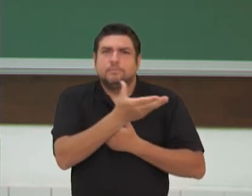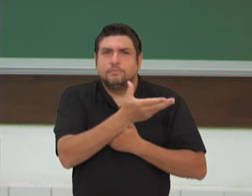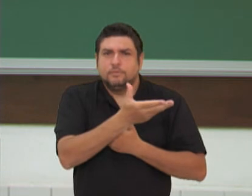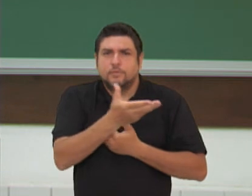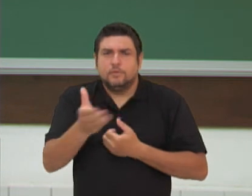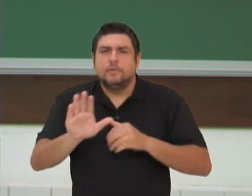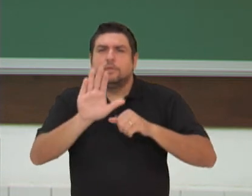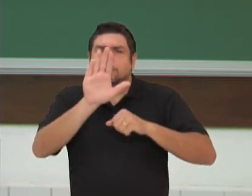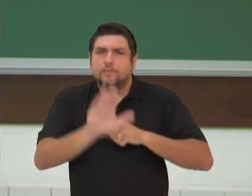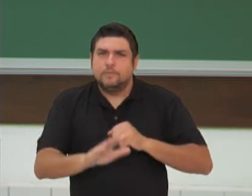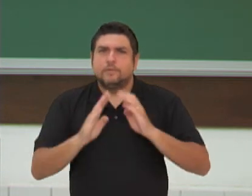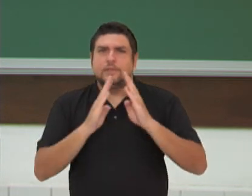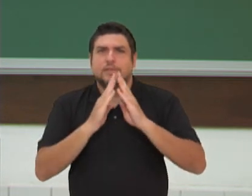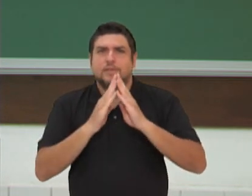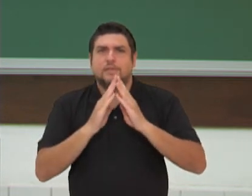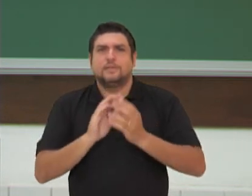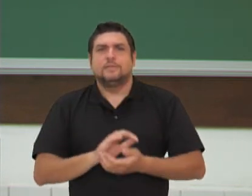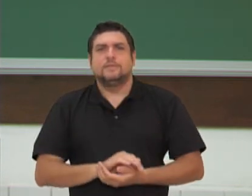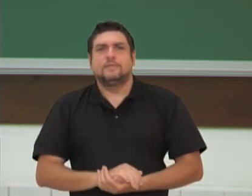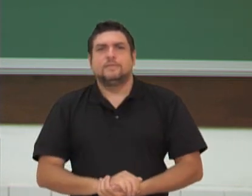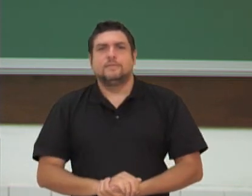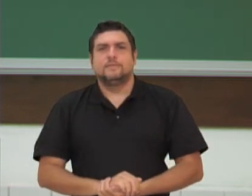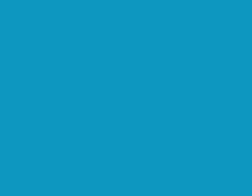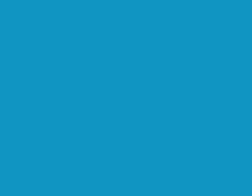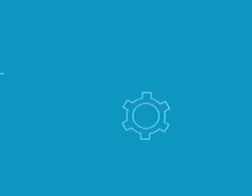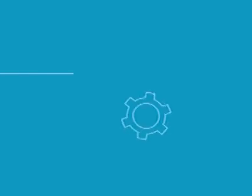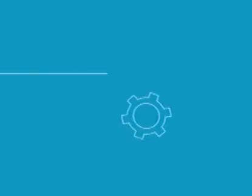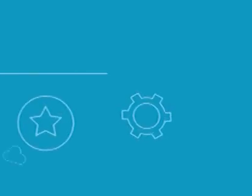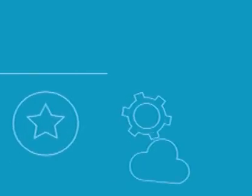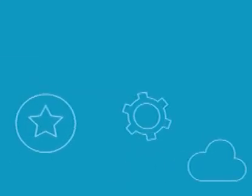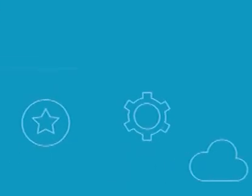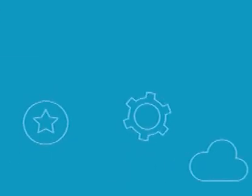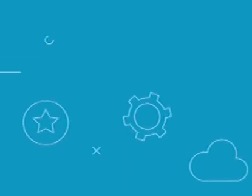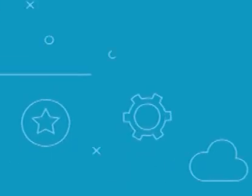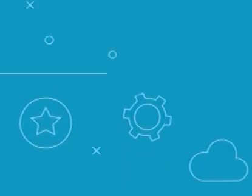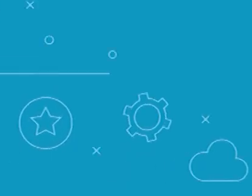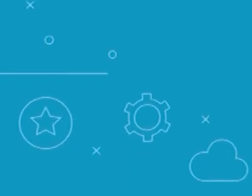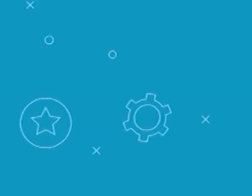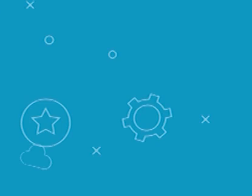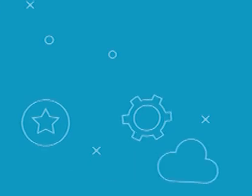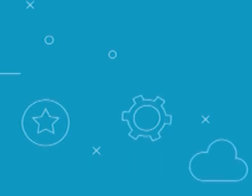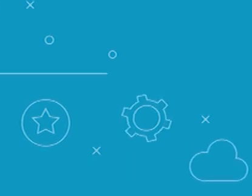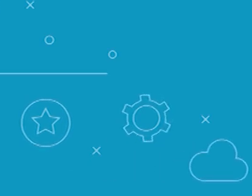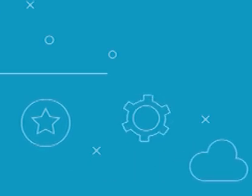tu casa. Nos vemos.